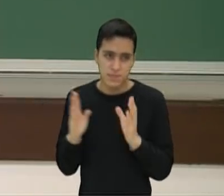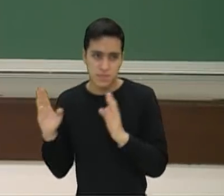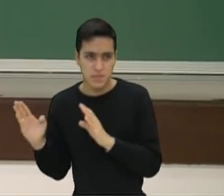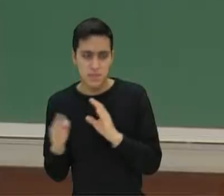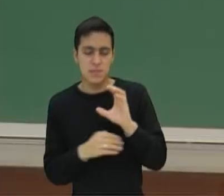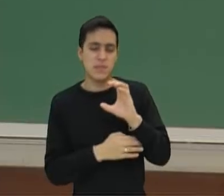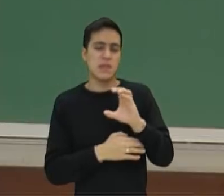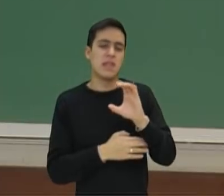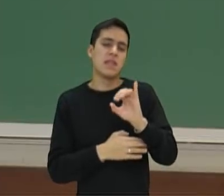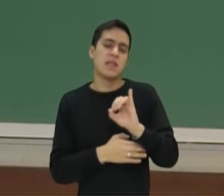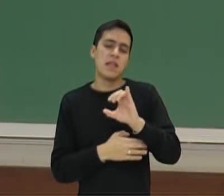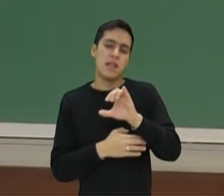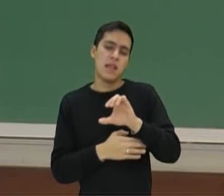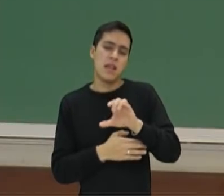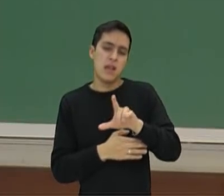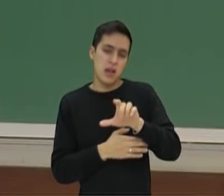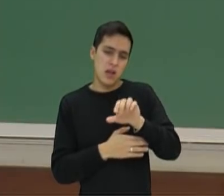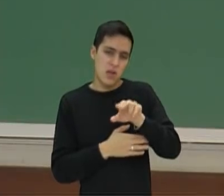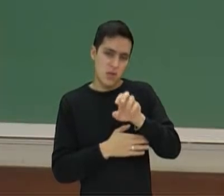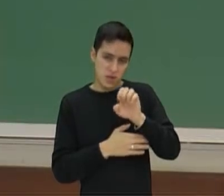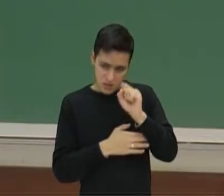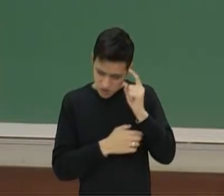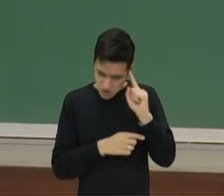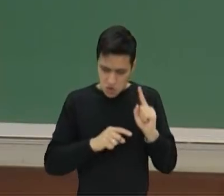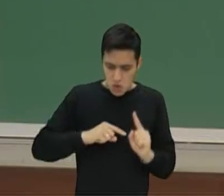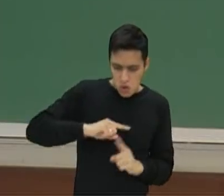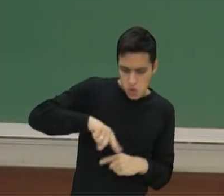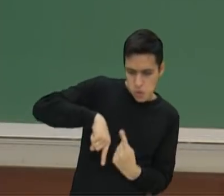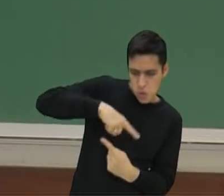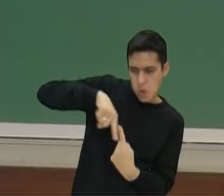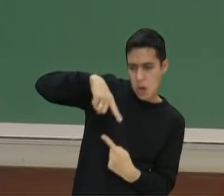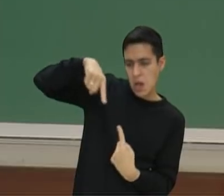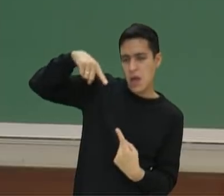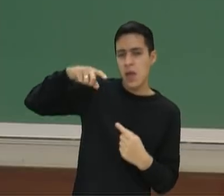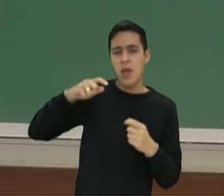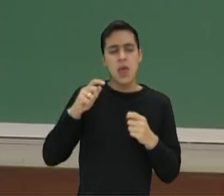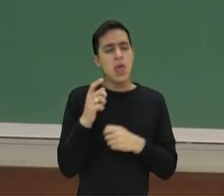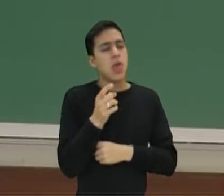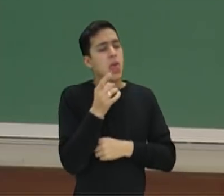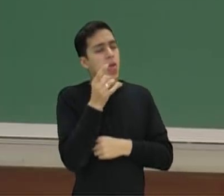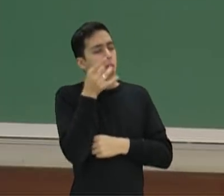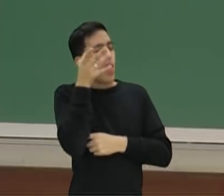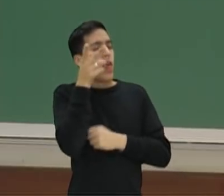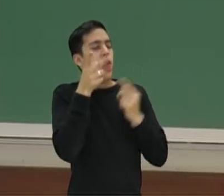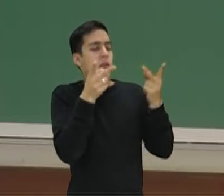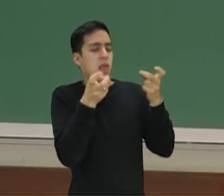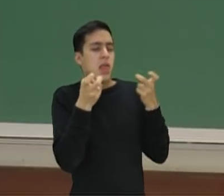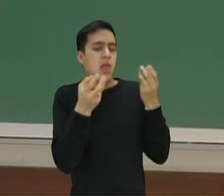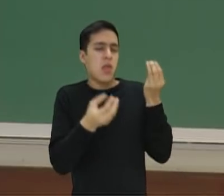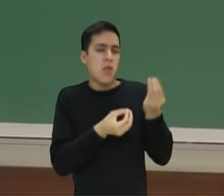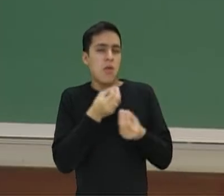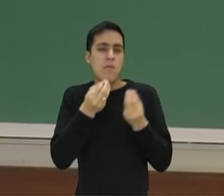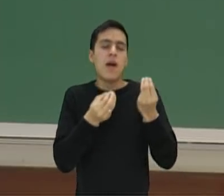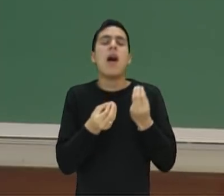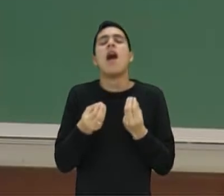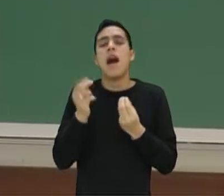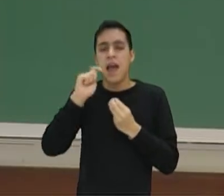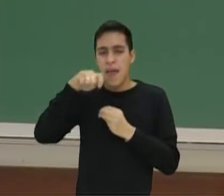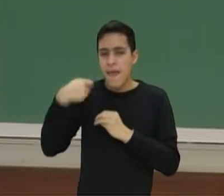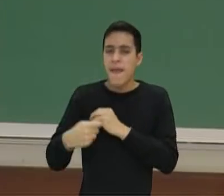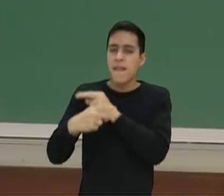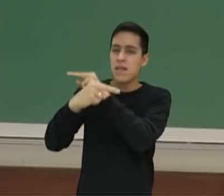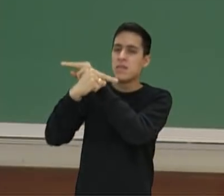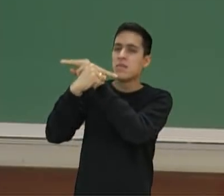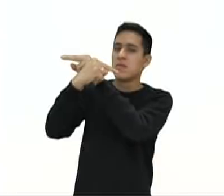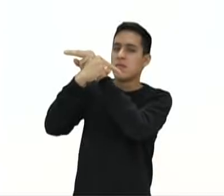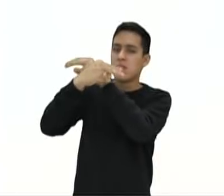Ciclones. Os ciclones, eles são mais facilmente observados por imagem de satélite, como essa que vocês